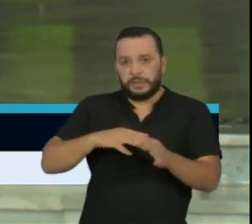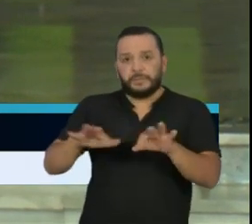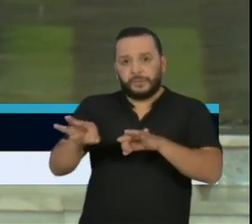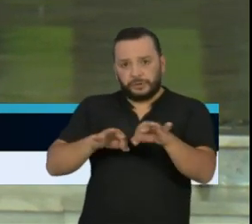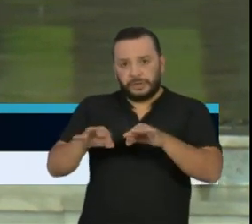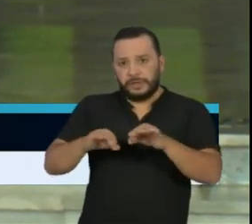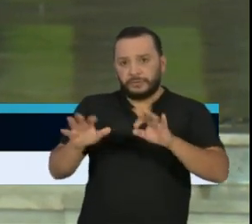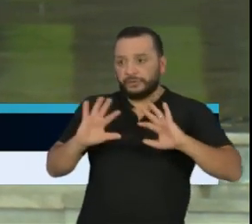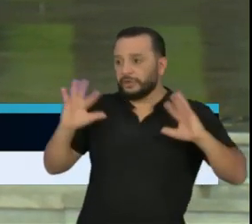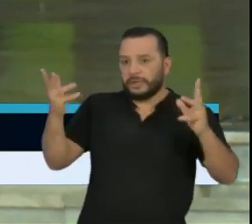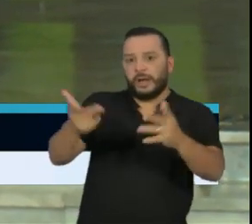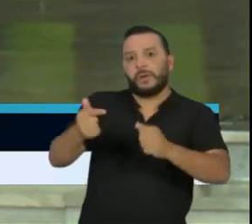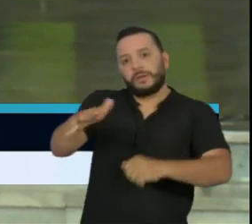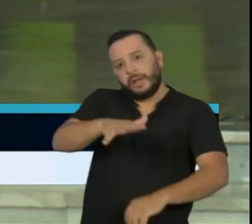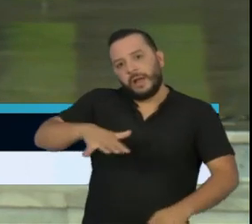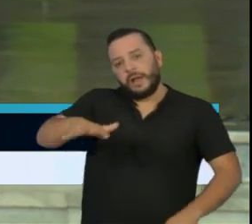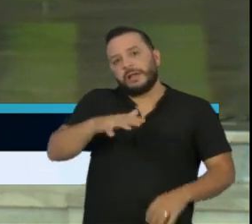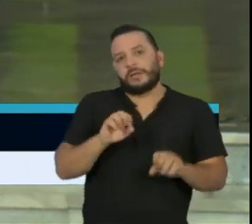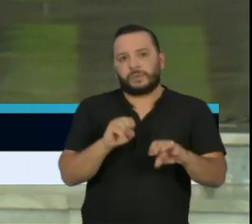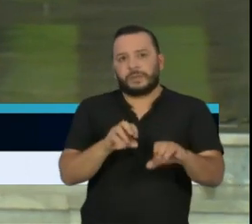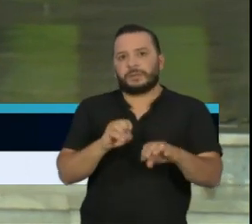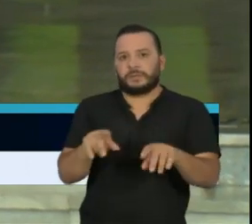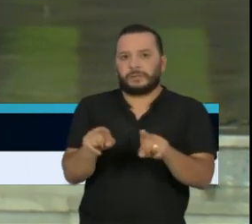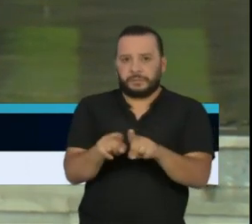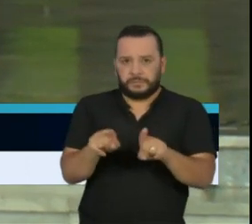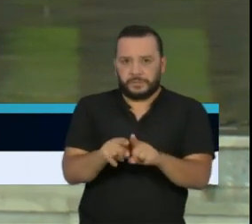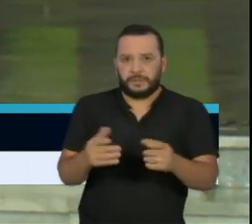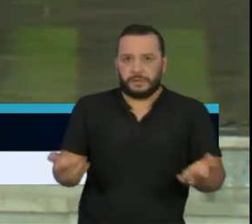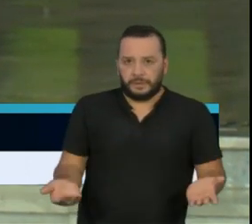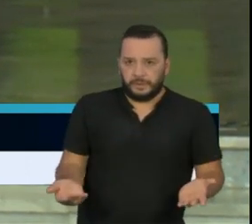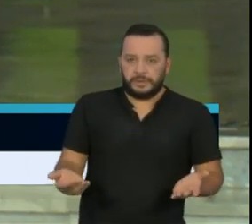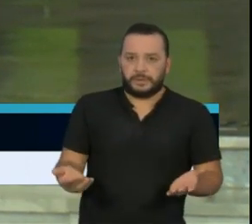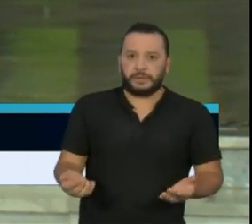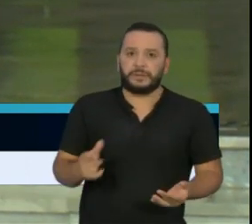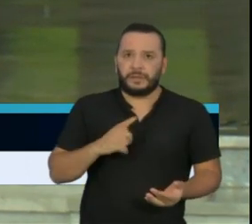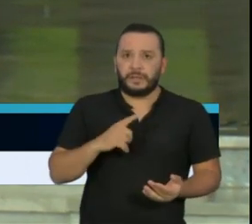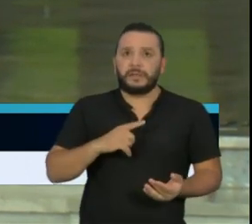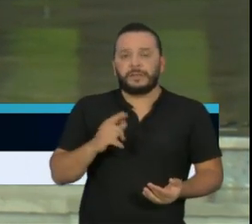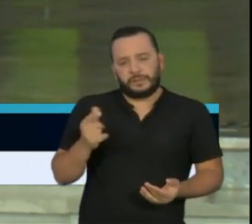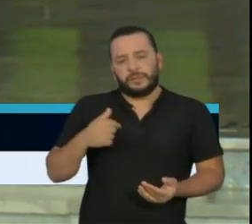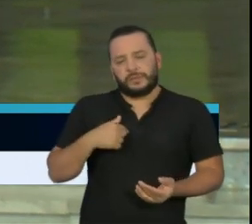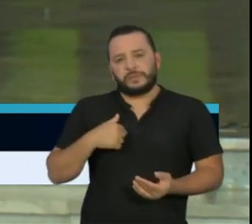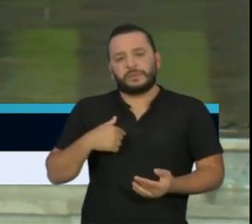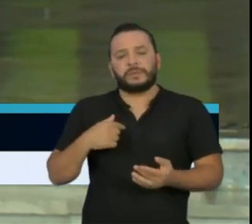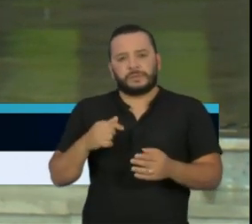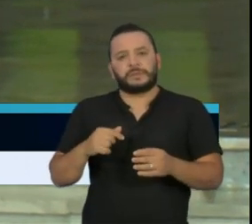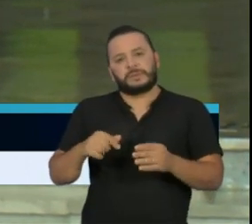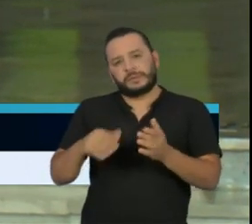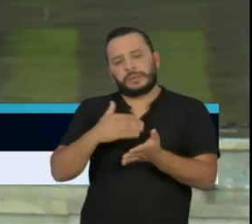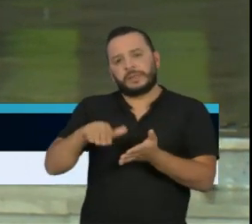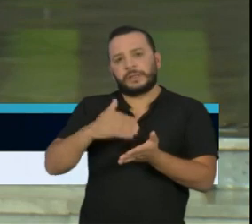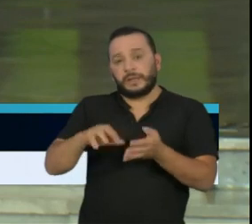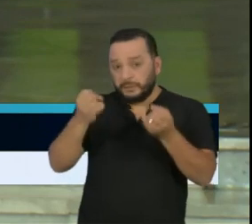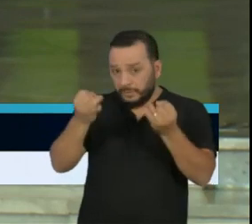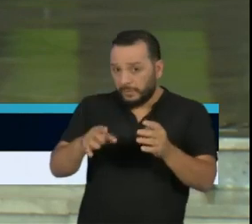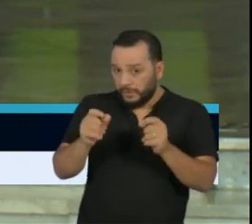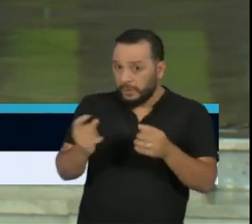horizontais agora também da educação. E reforçando, governador, o erro ali do slide, o secretário Roscielli já deixou isso claro,